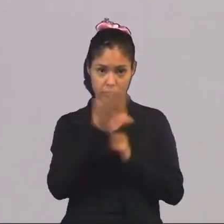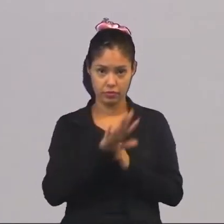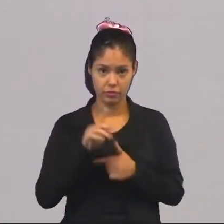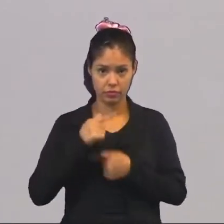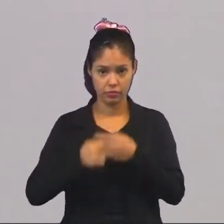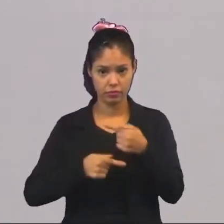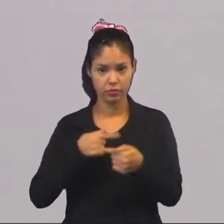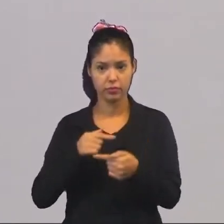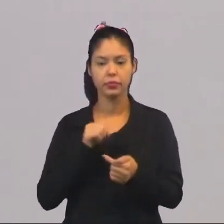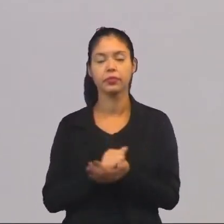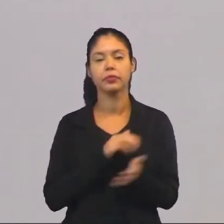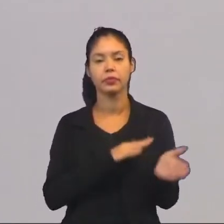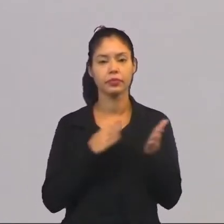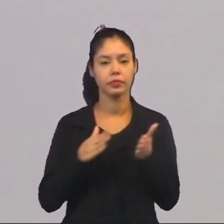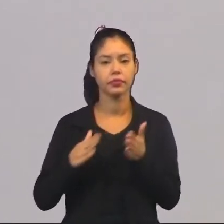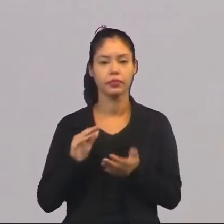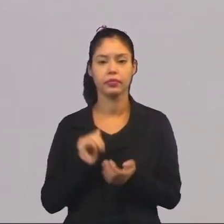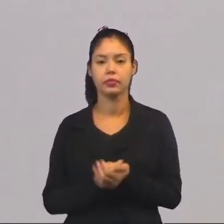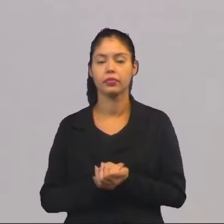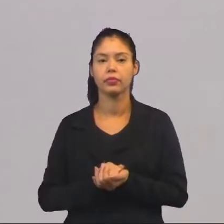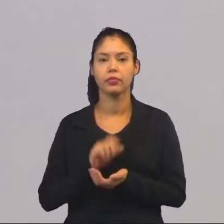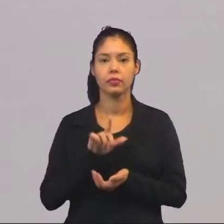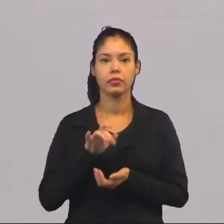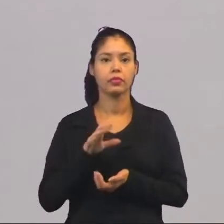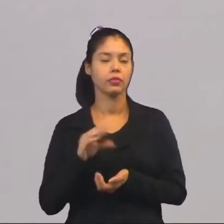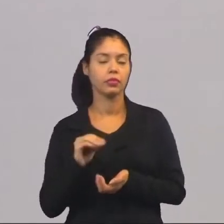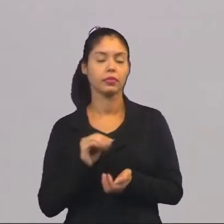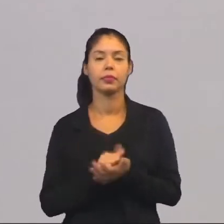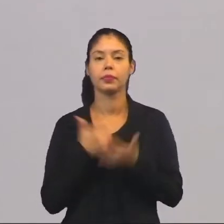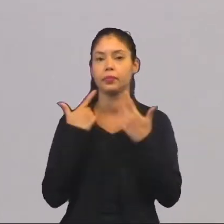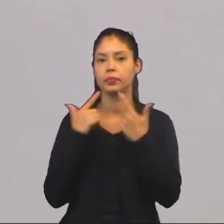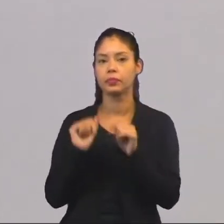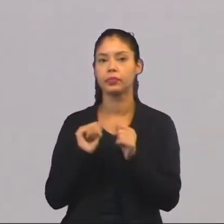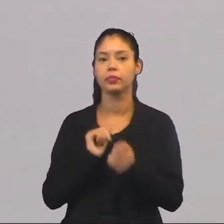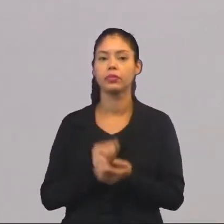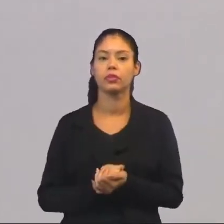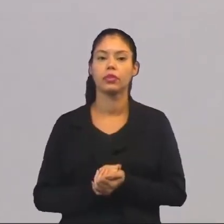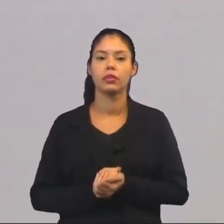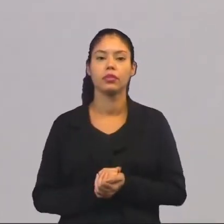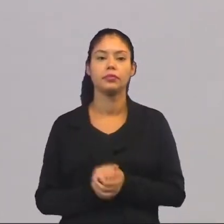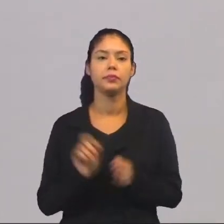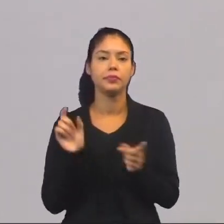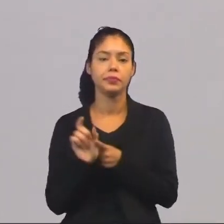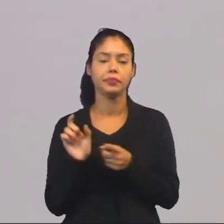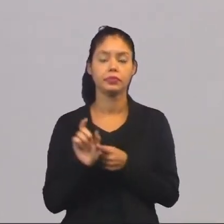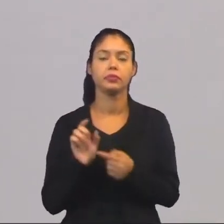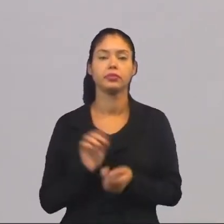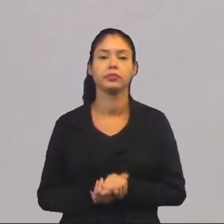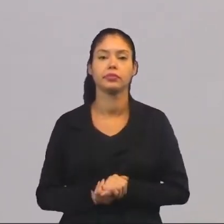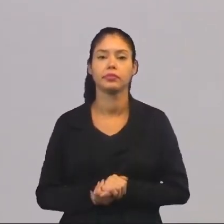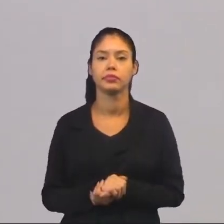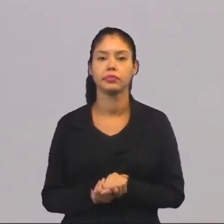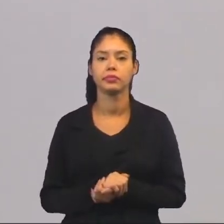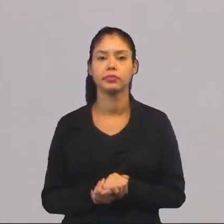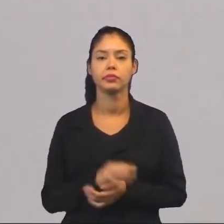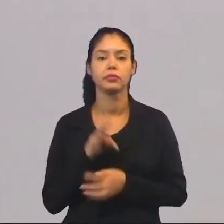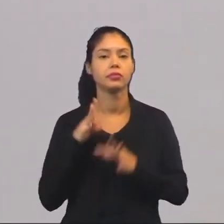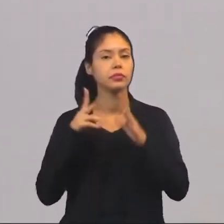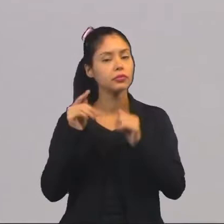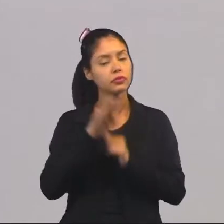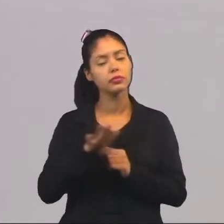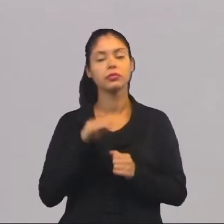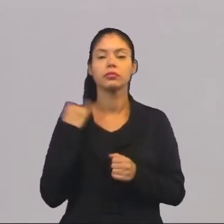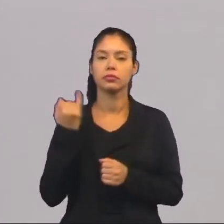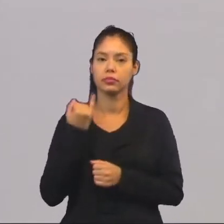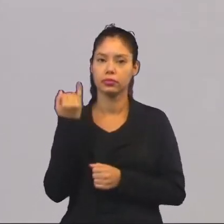gramática todo né faz parte do Lex né nosso léxico da língua e os LEDs são as palavras né e e Todas têm